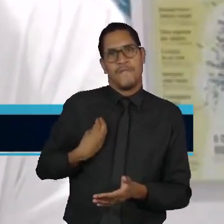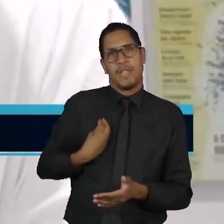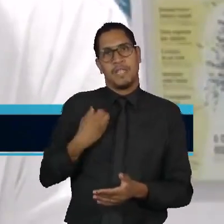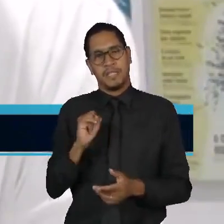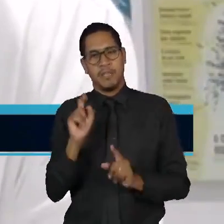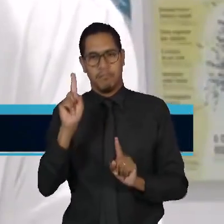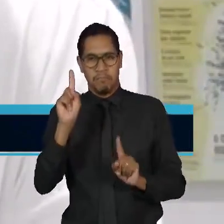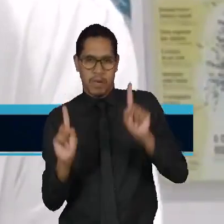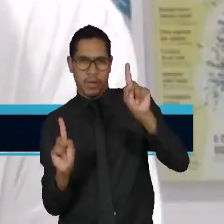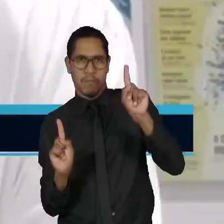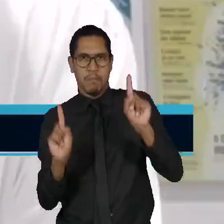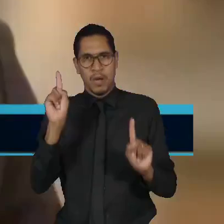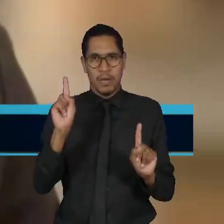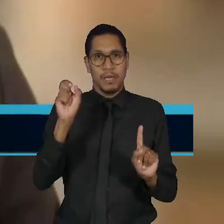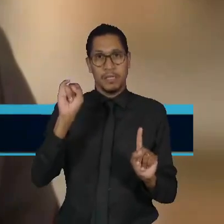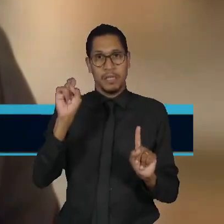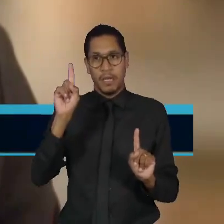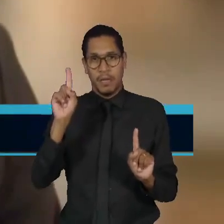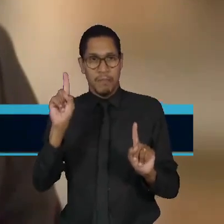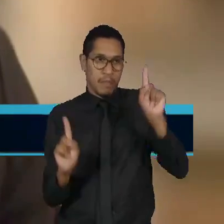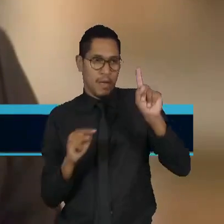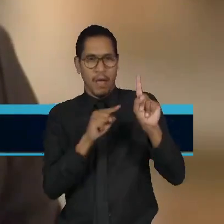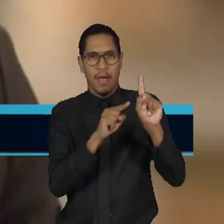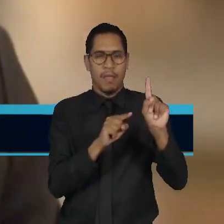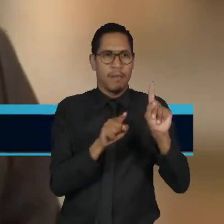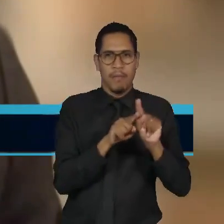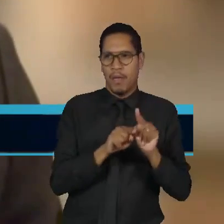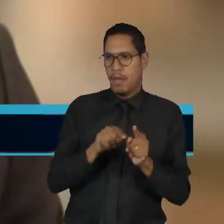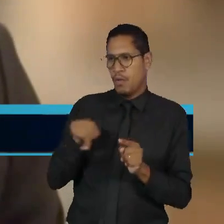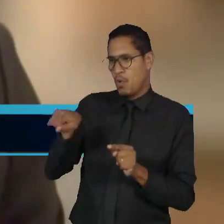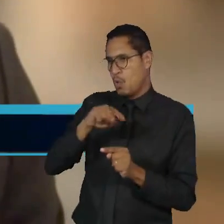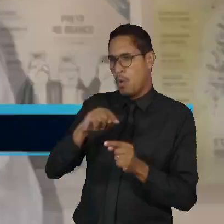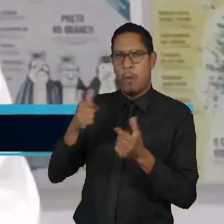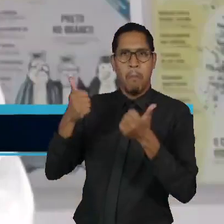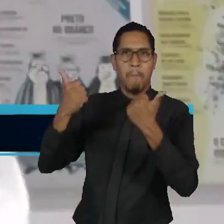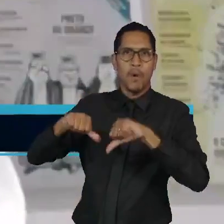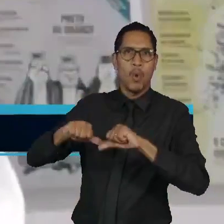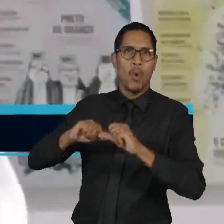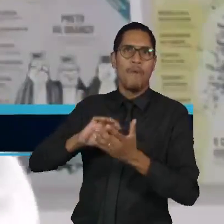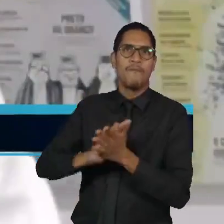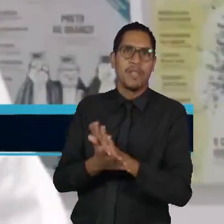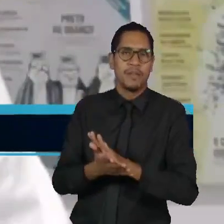ganhasse, o mundo deles terminava. Ok, muito obrigado, viu? Super obrigado a você.